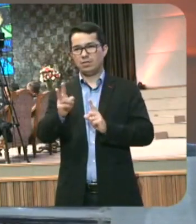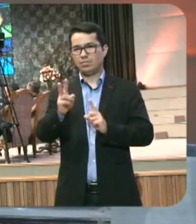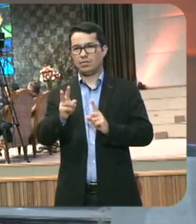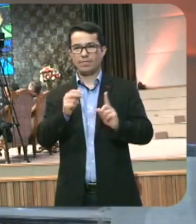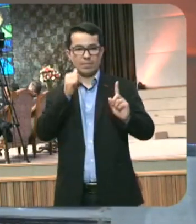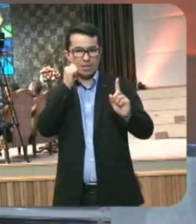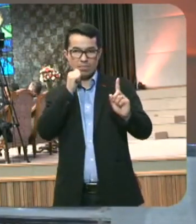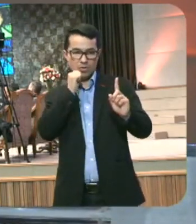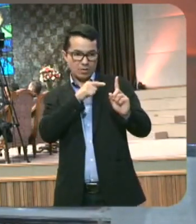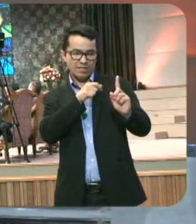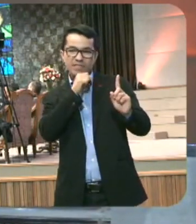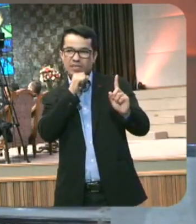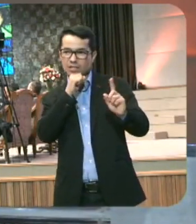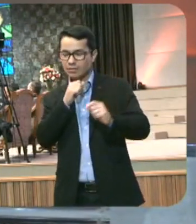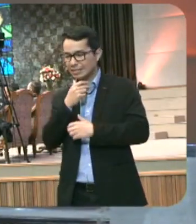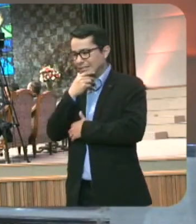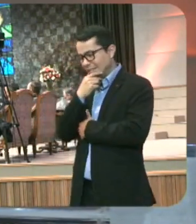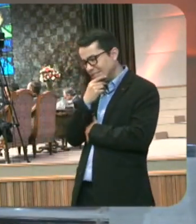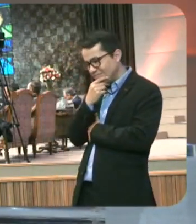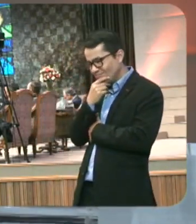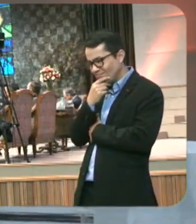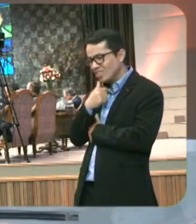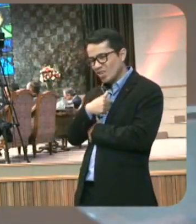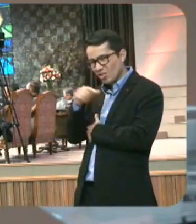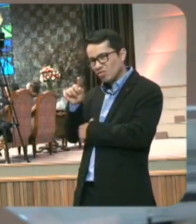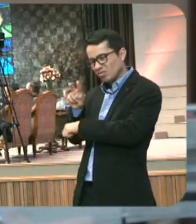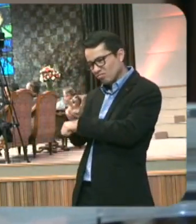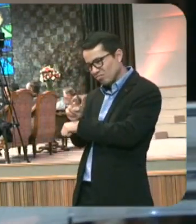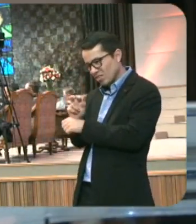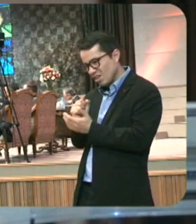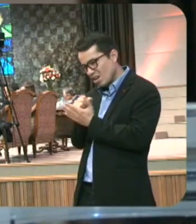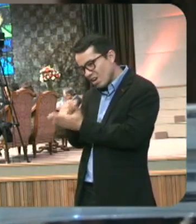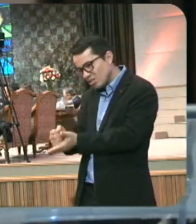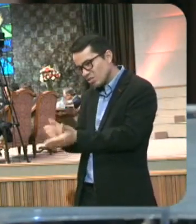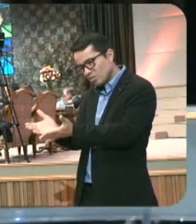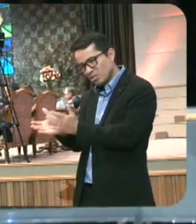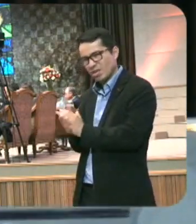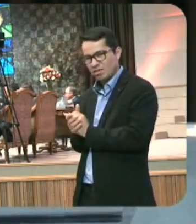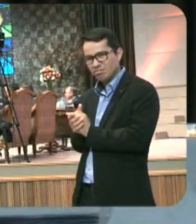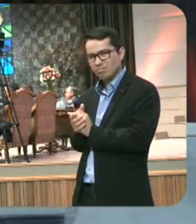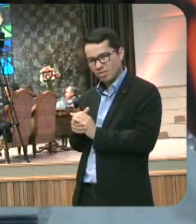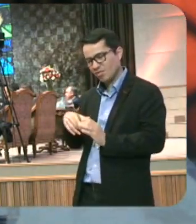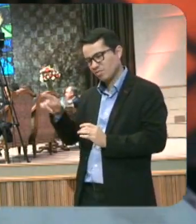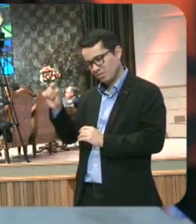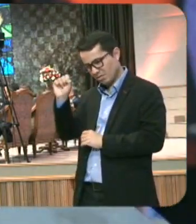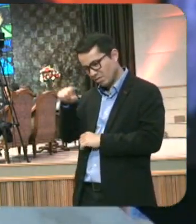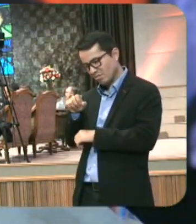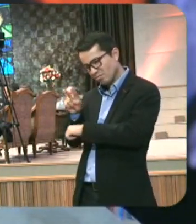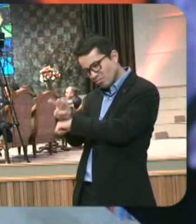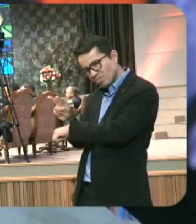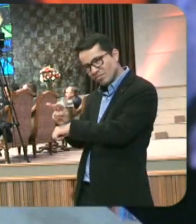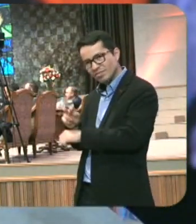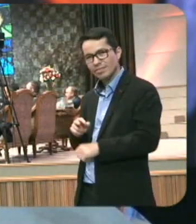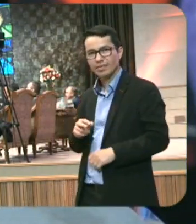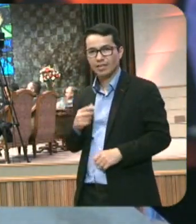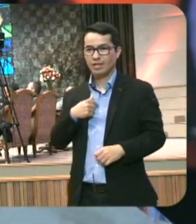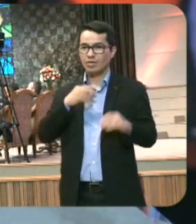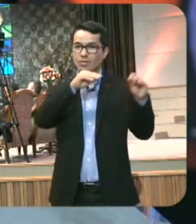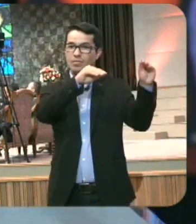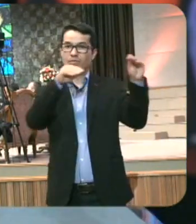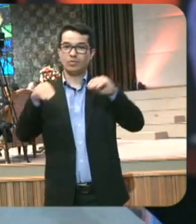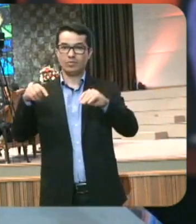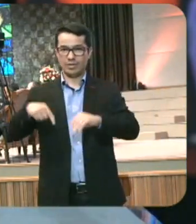daquela criança que viria. Bem, eu mudei aqui para o Paraná e por mais de 10